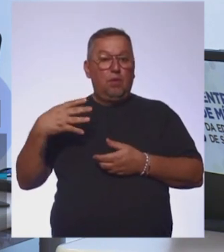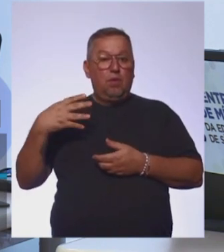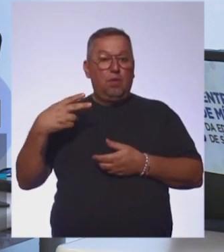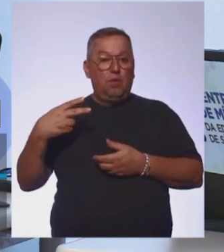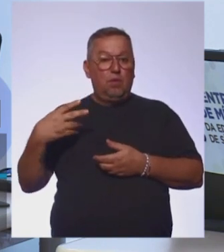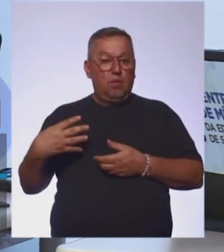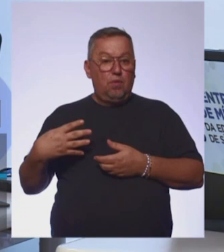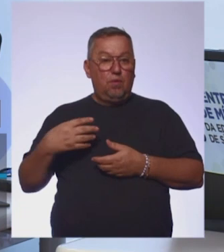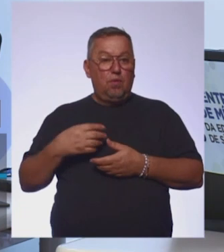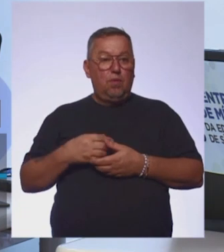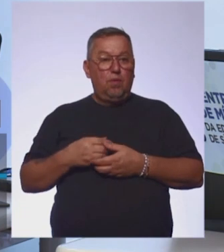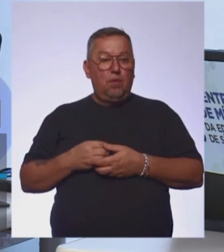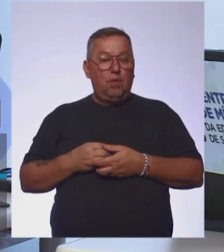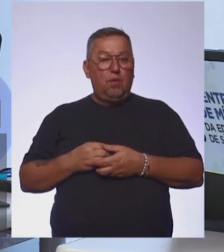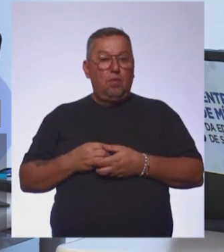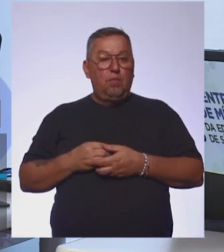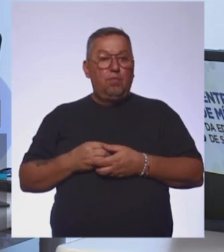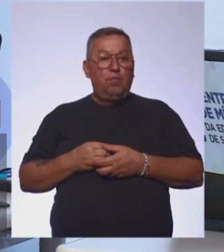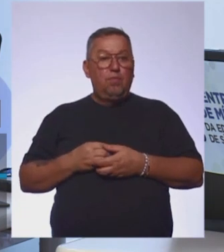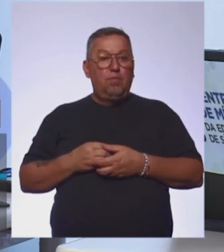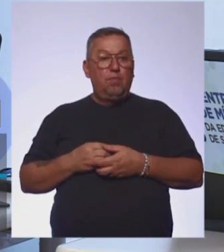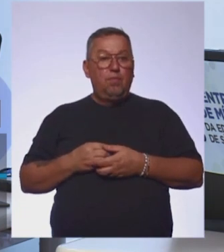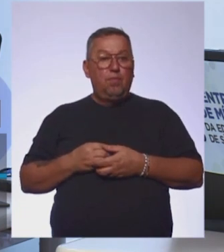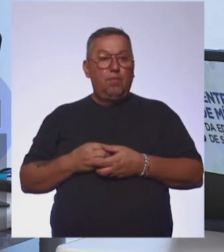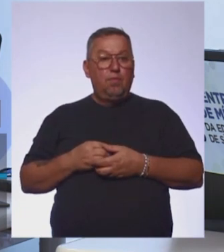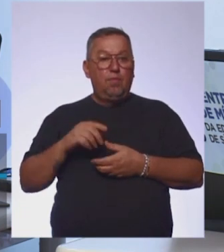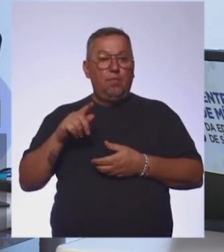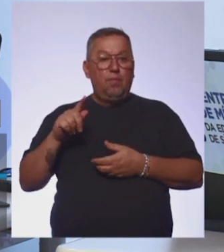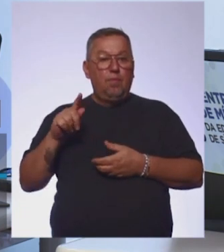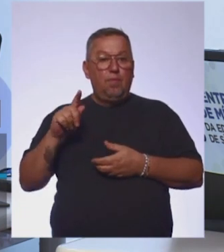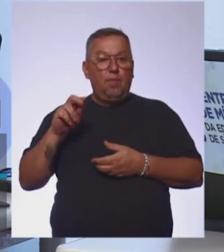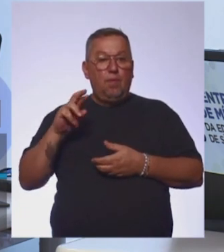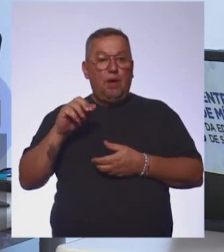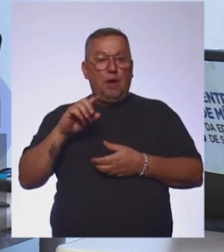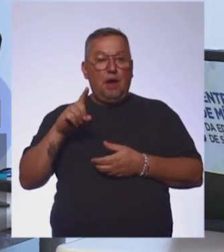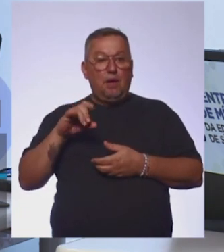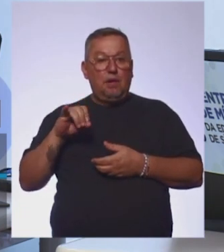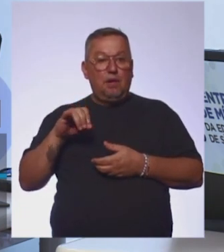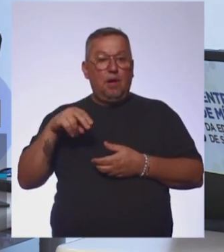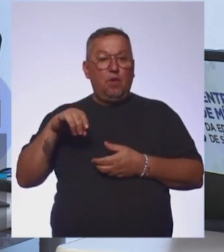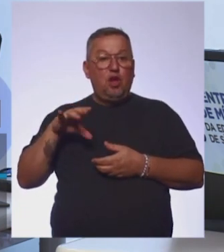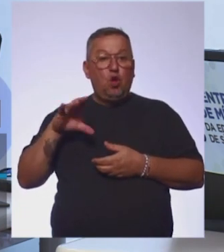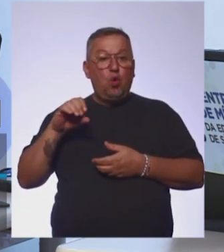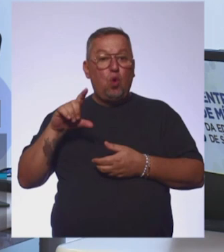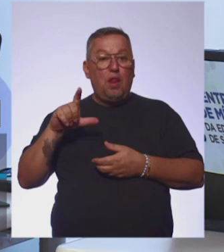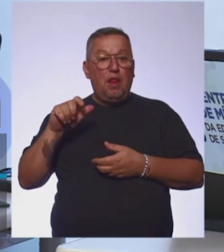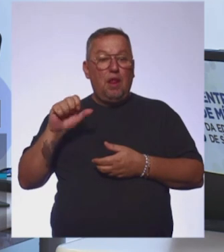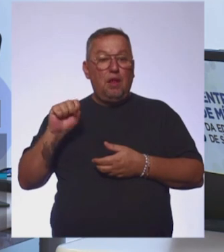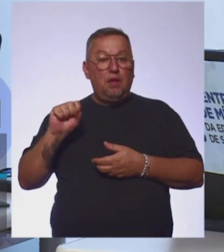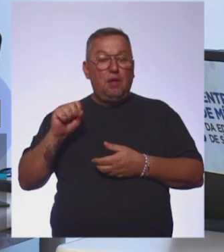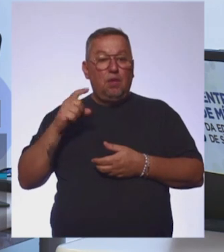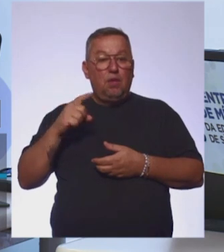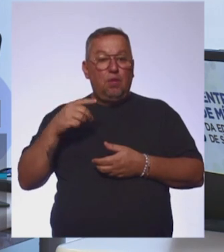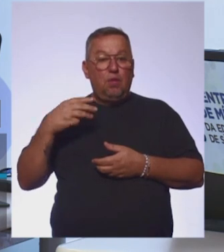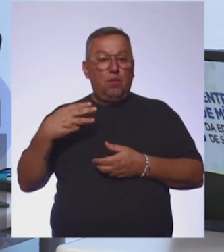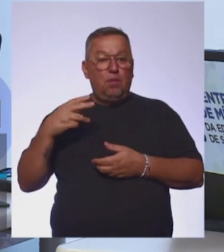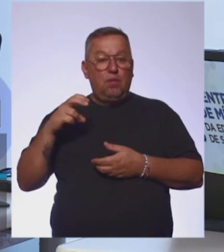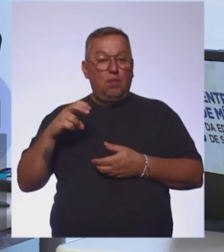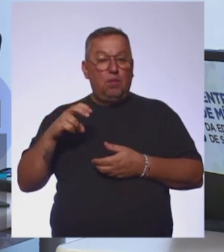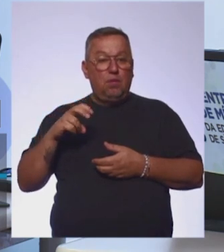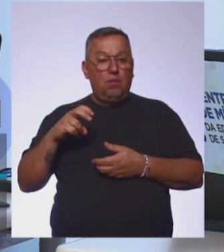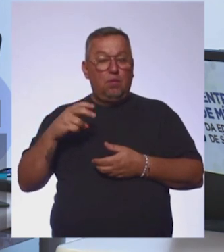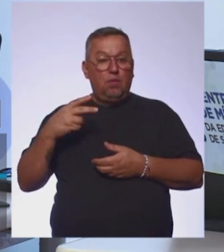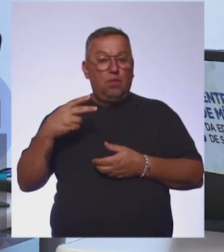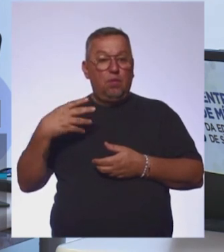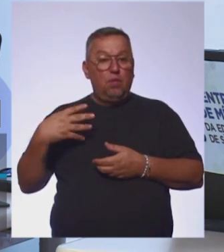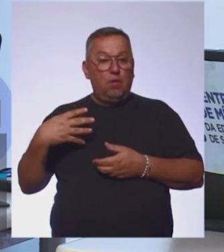2, 4. Da Pro Grazi. Deixa eu ver quem mais. Nicolas. 1, 3, 5, 2 e